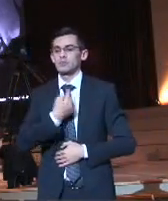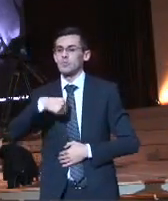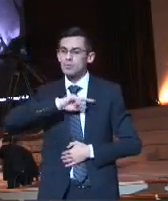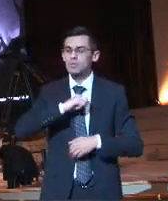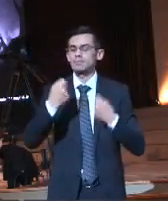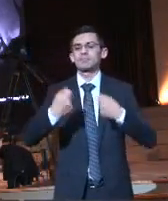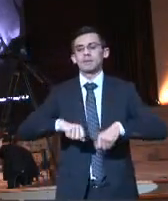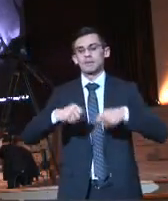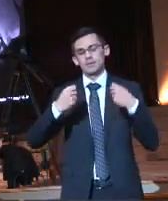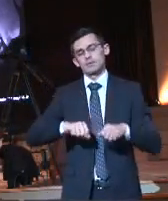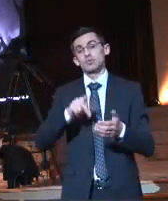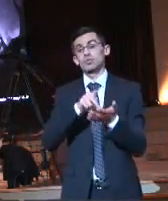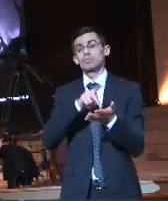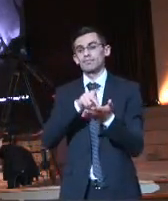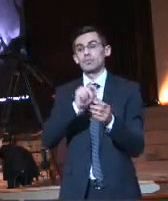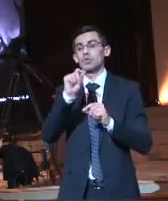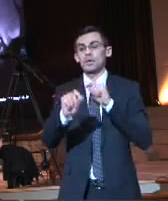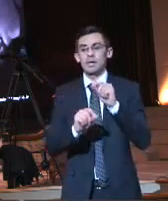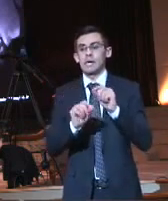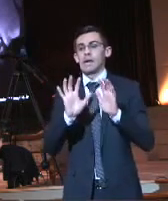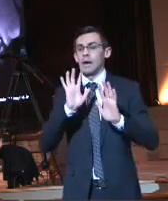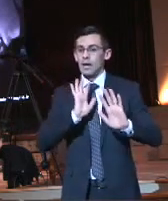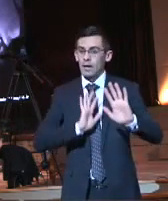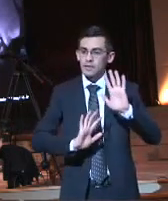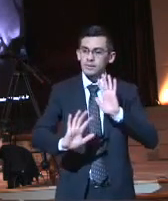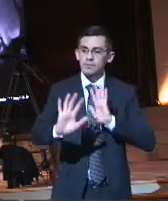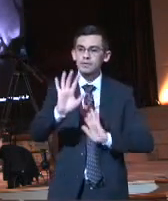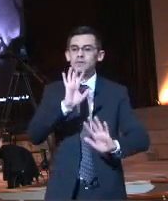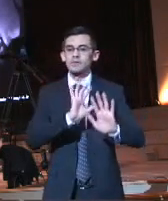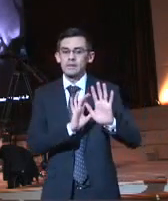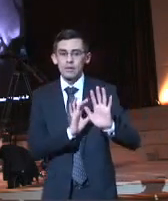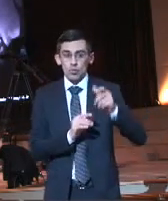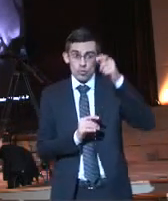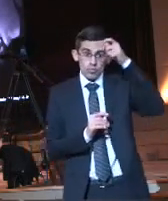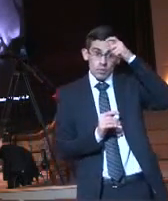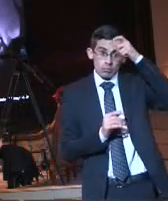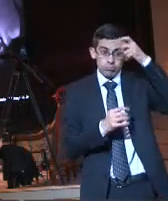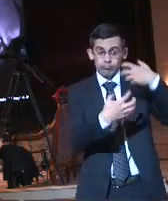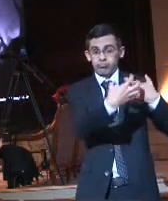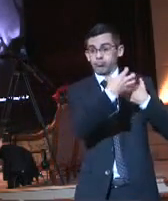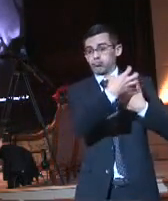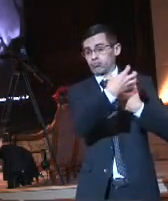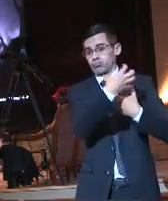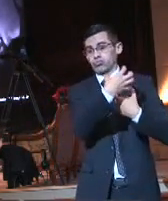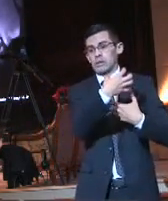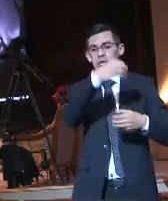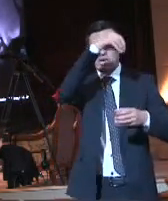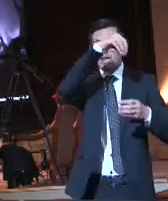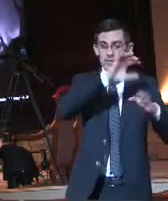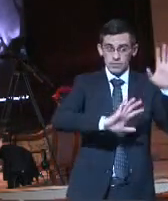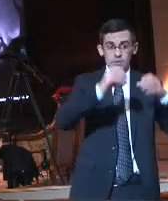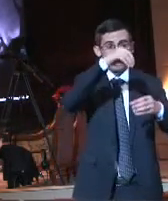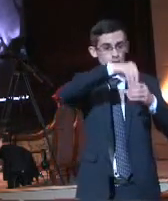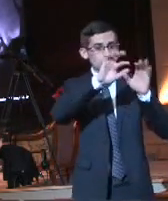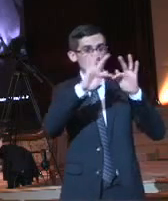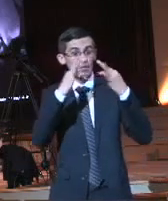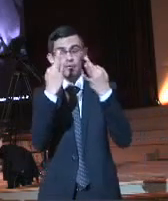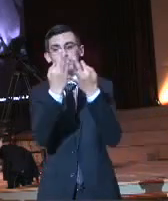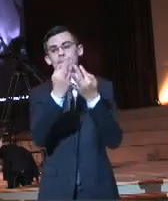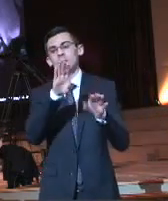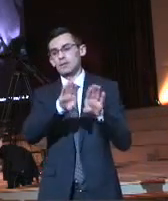precisamos que o inimigo, que às vezes está pegando uma área da nossa vida ou da nossa própria casa, e